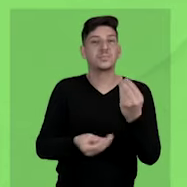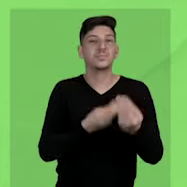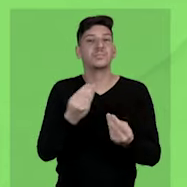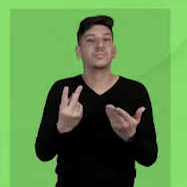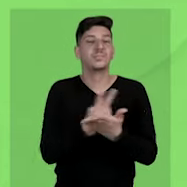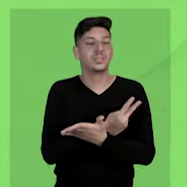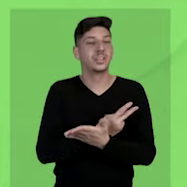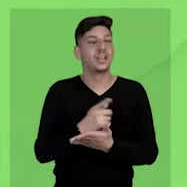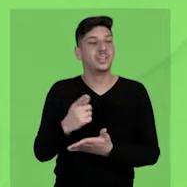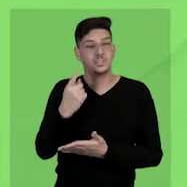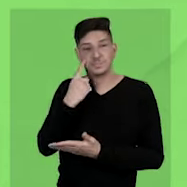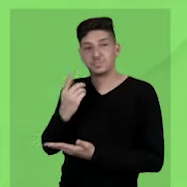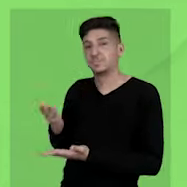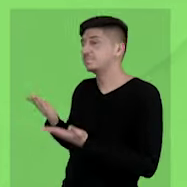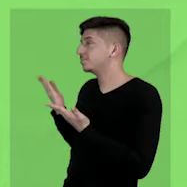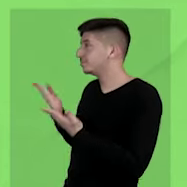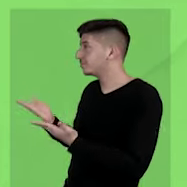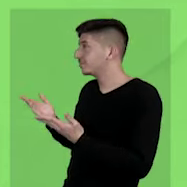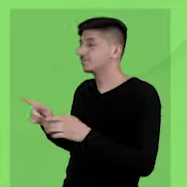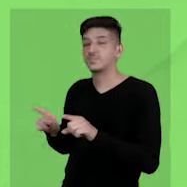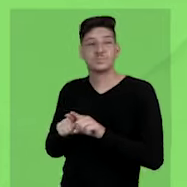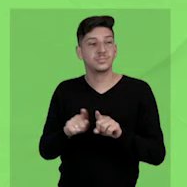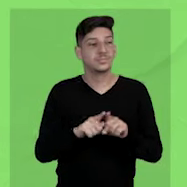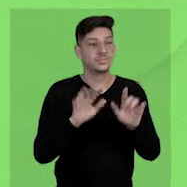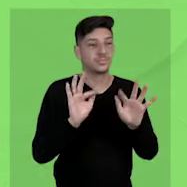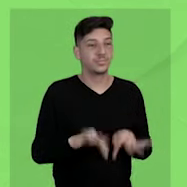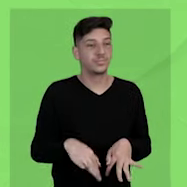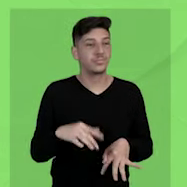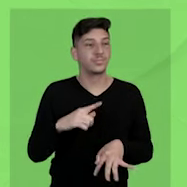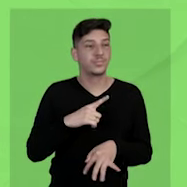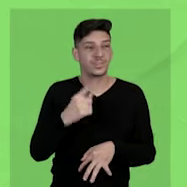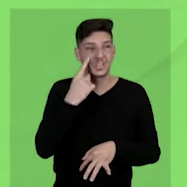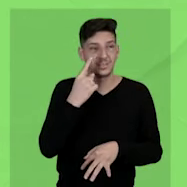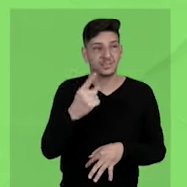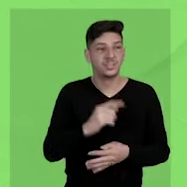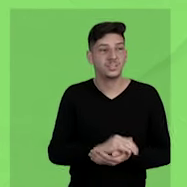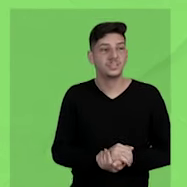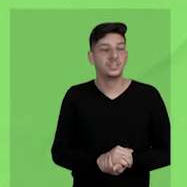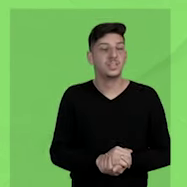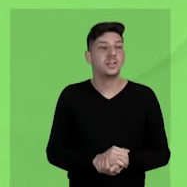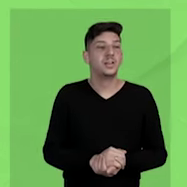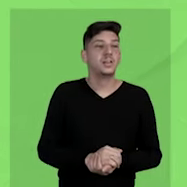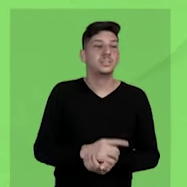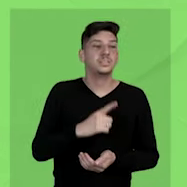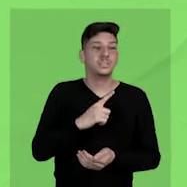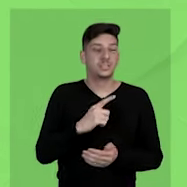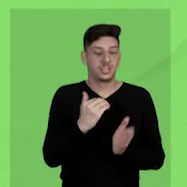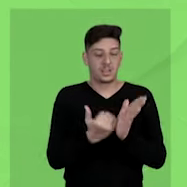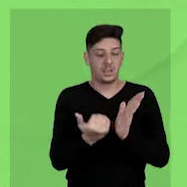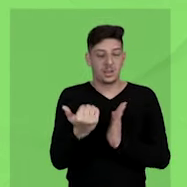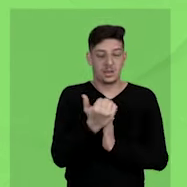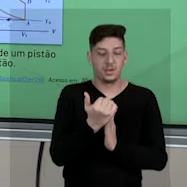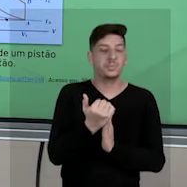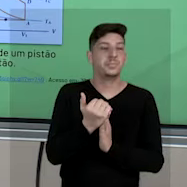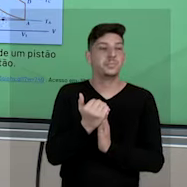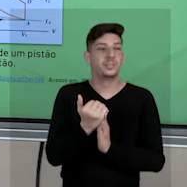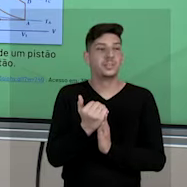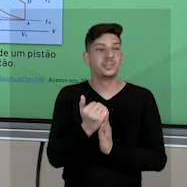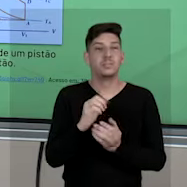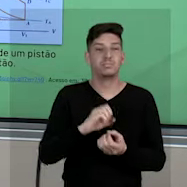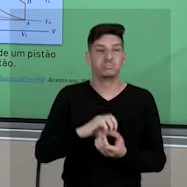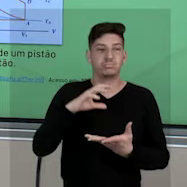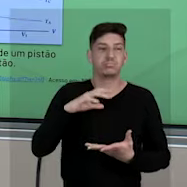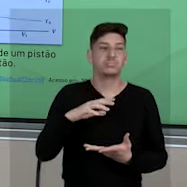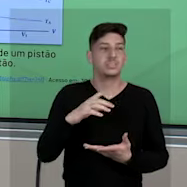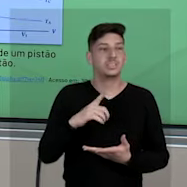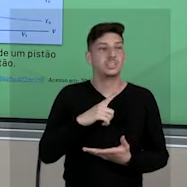aqui representado e no finalzinho a gente vê, olha só, aqui a gente vê o momento da combustão, que é o momento que a gente vai ter o quê?